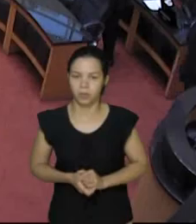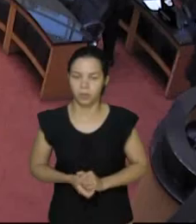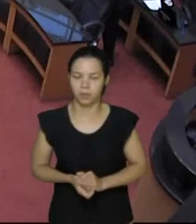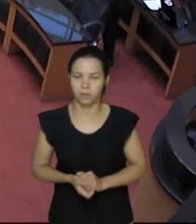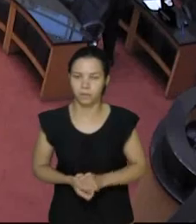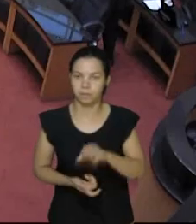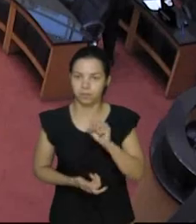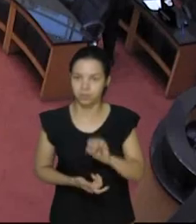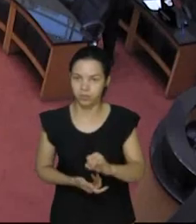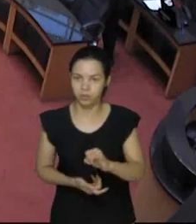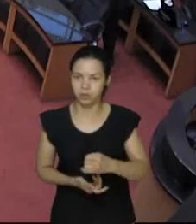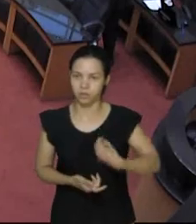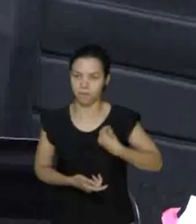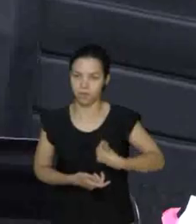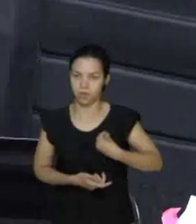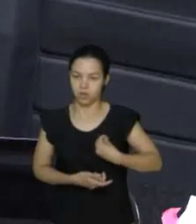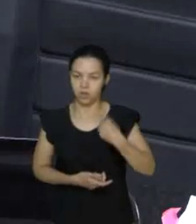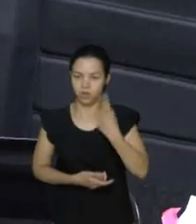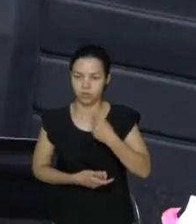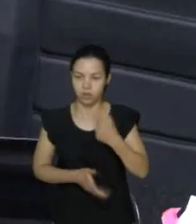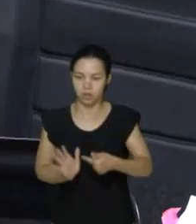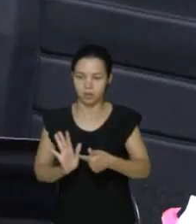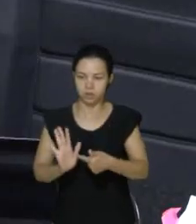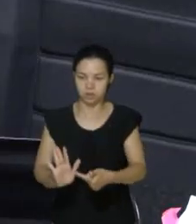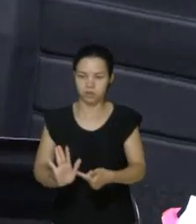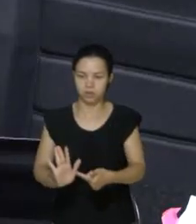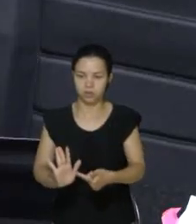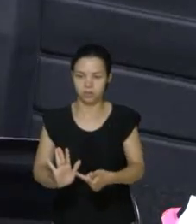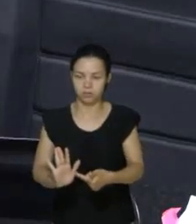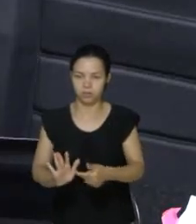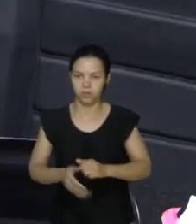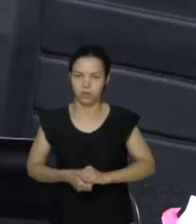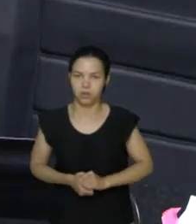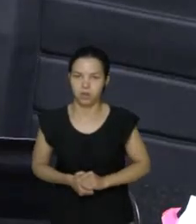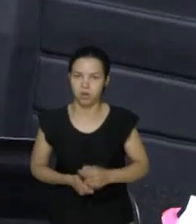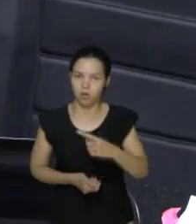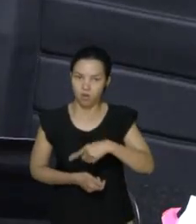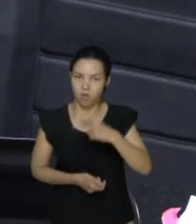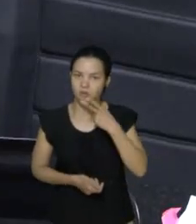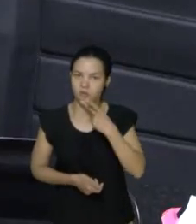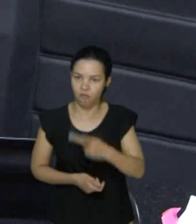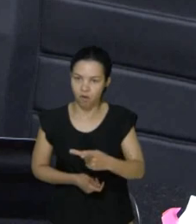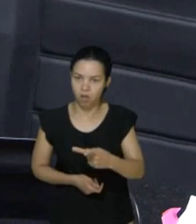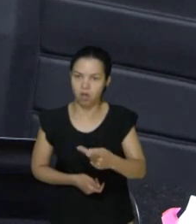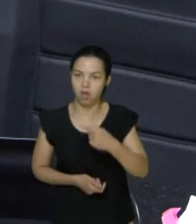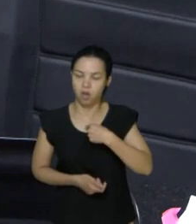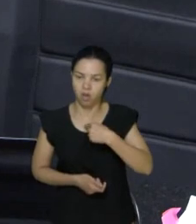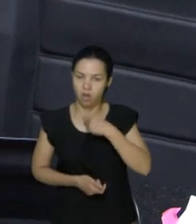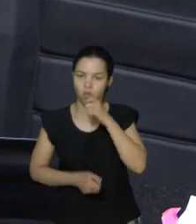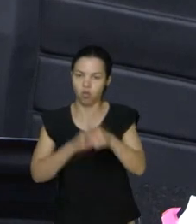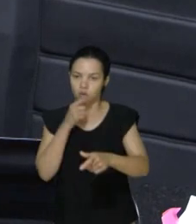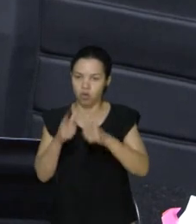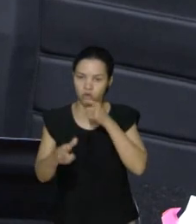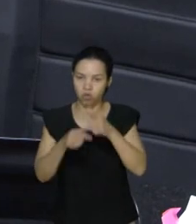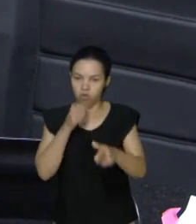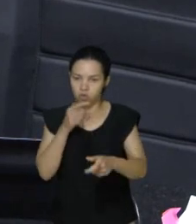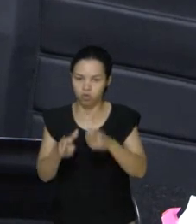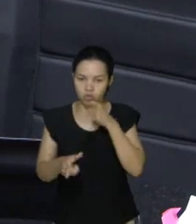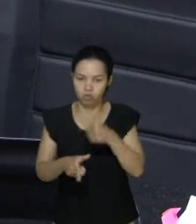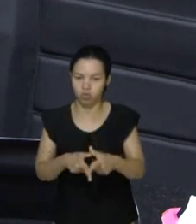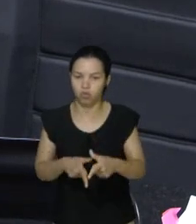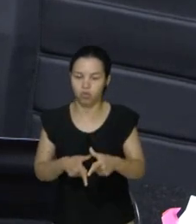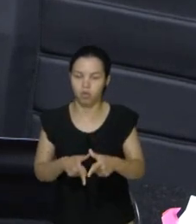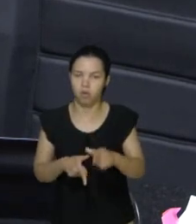dos deputados que apresentassem ele, por isso que toda vez eu vou continuar dizendo que eu sou um crítico desse regimento. Ele é